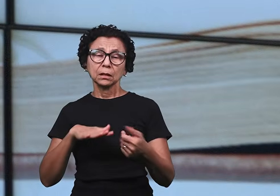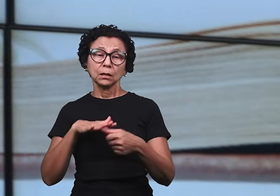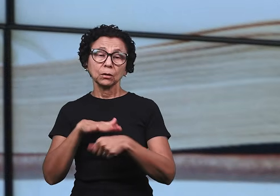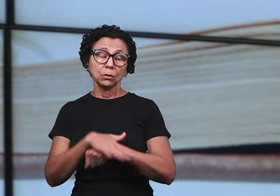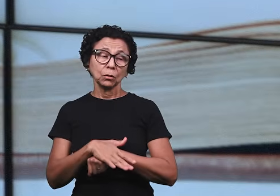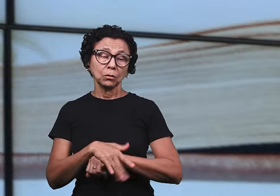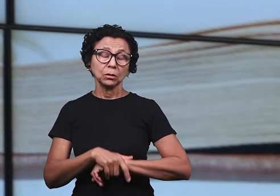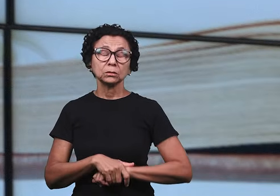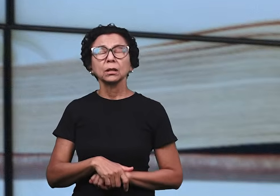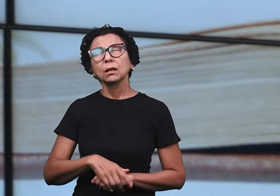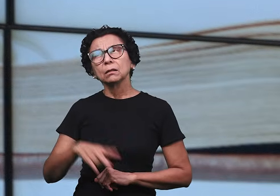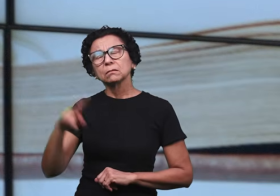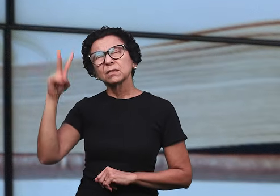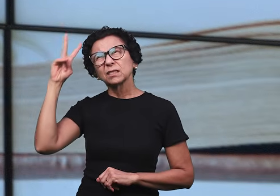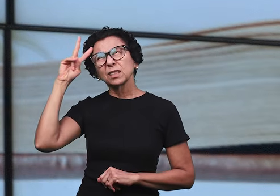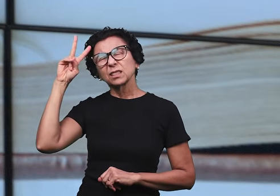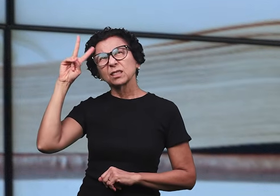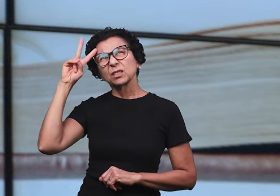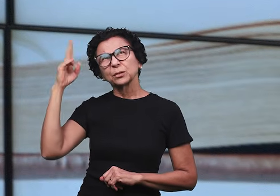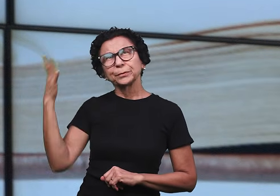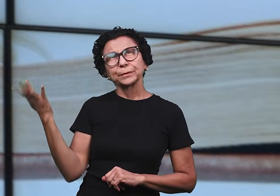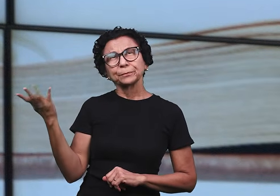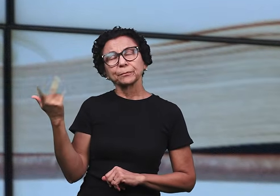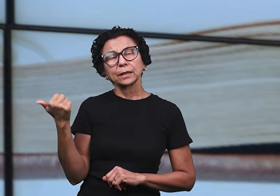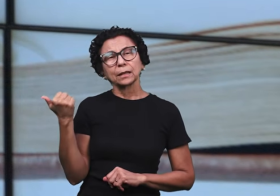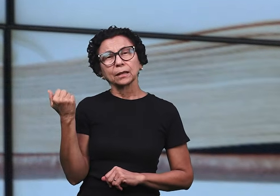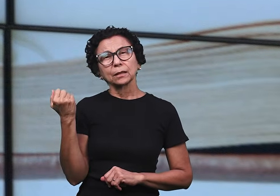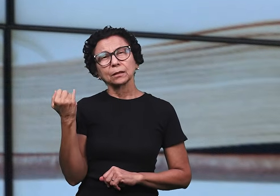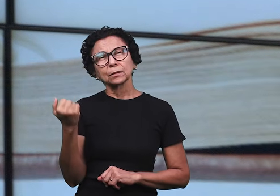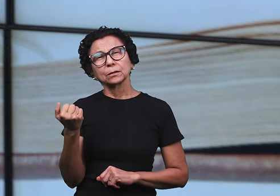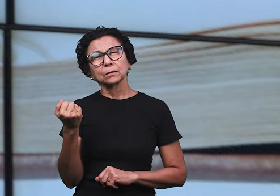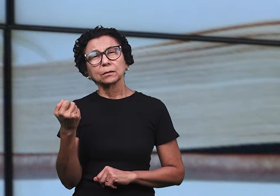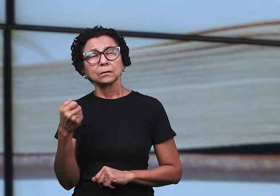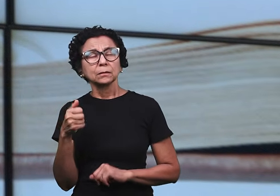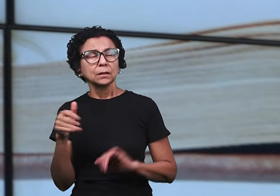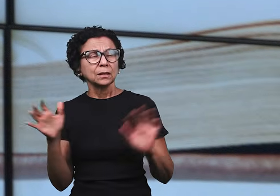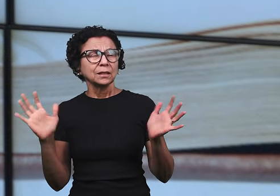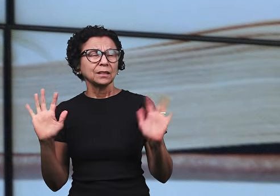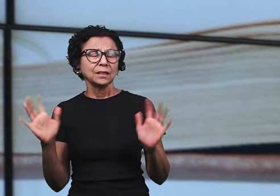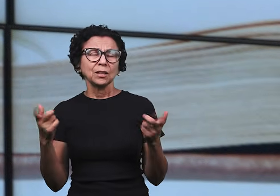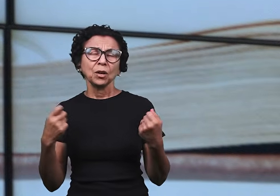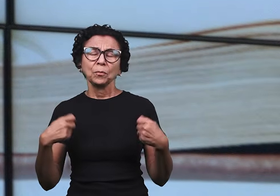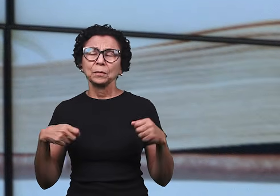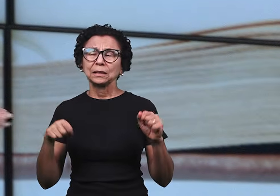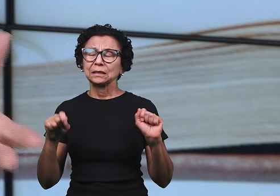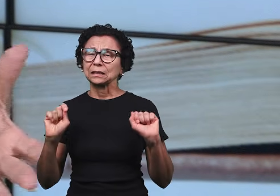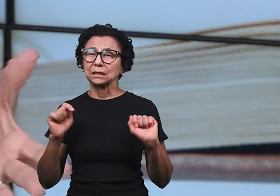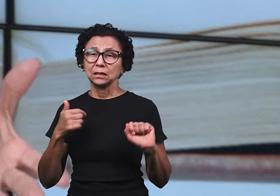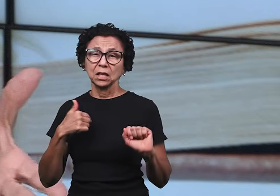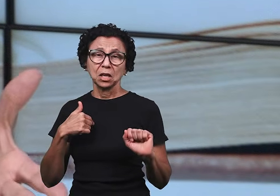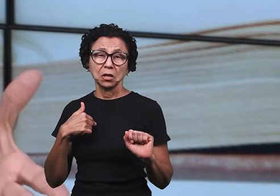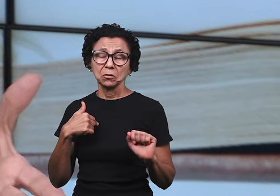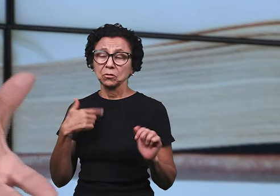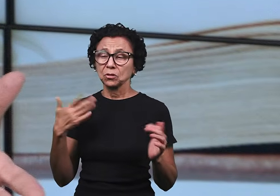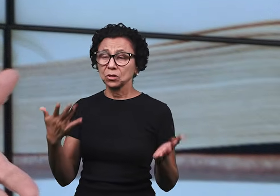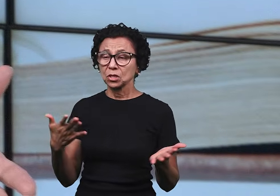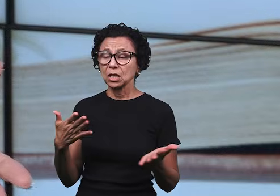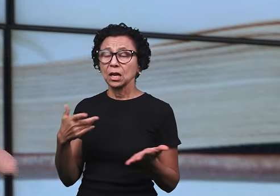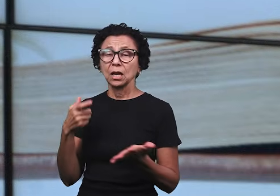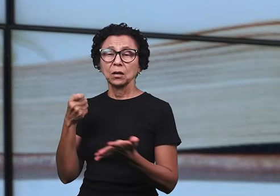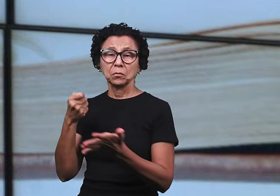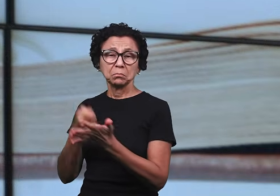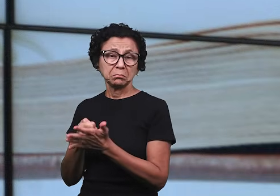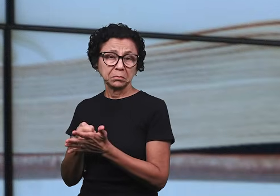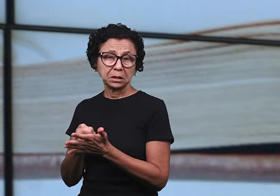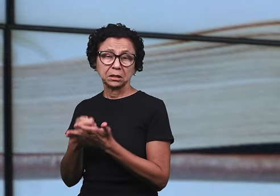noite e na segunda-feira é como se eu tivesse já pagado a minha obrigação no